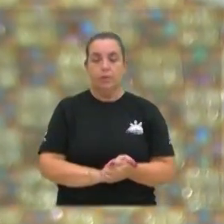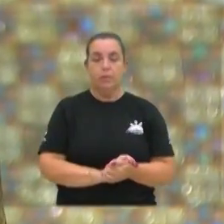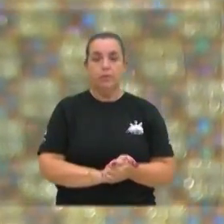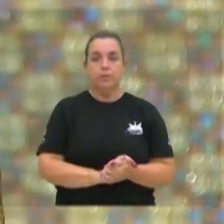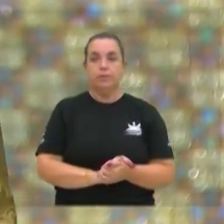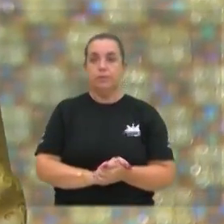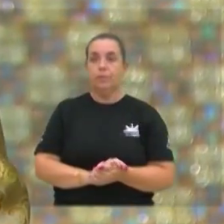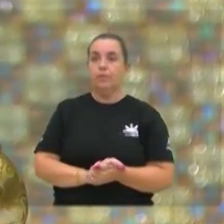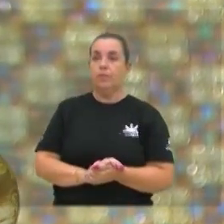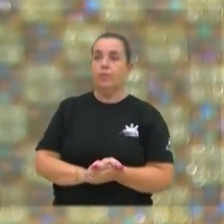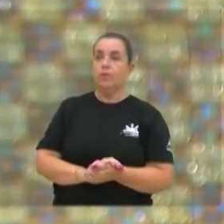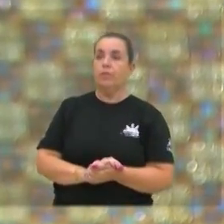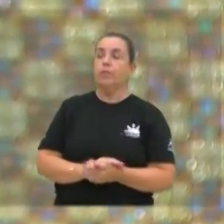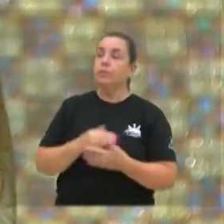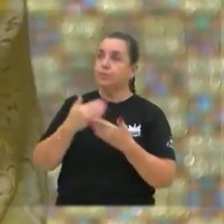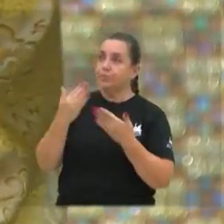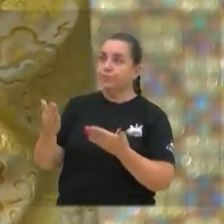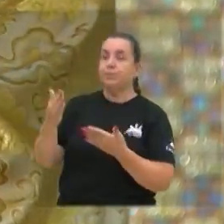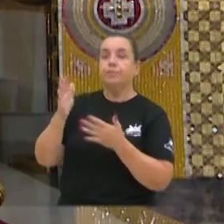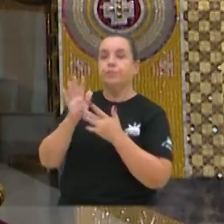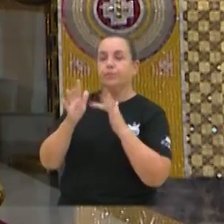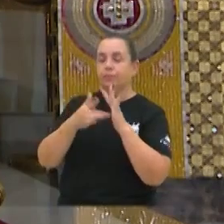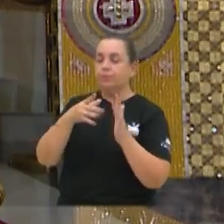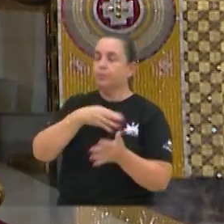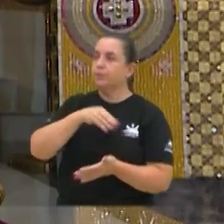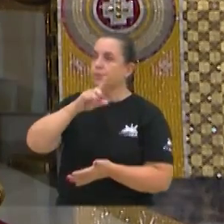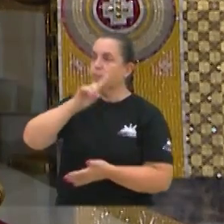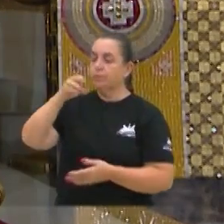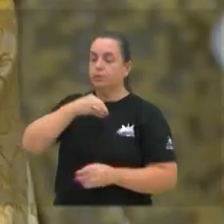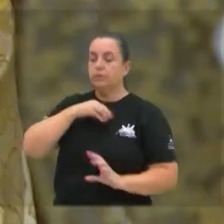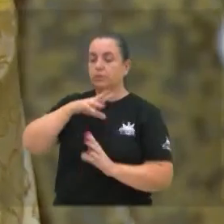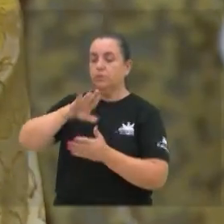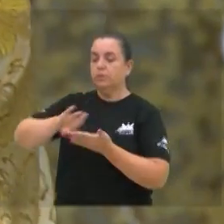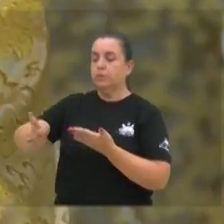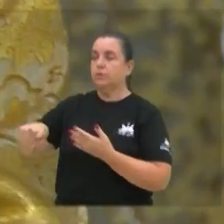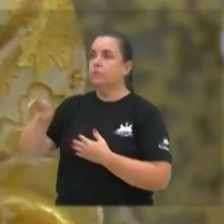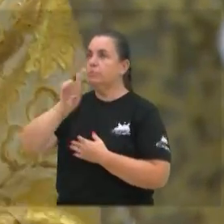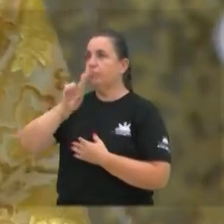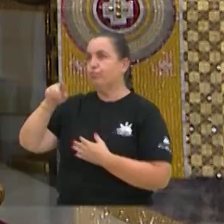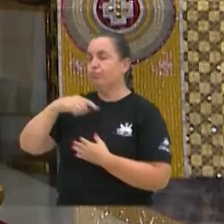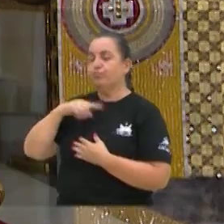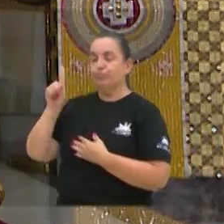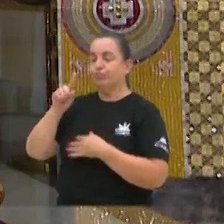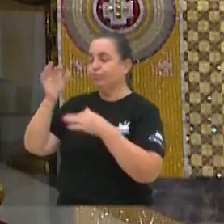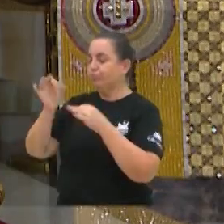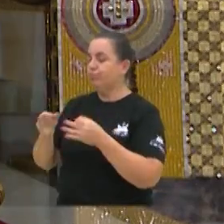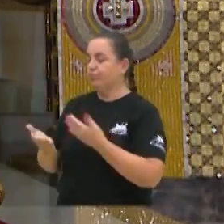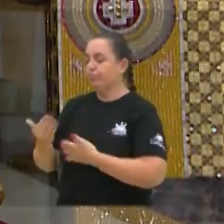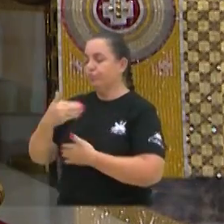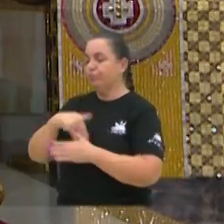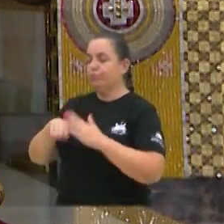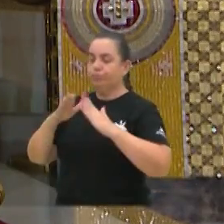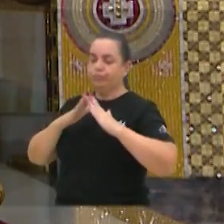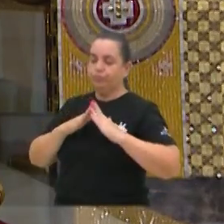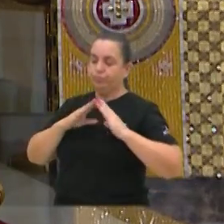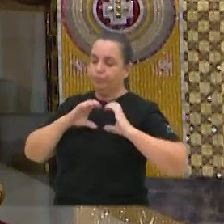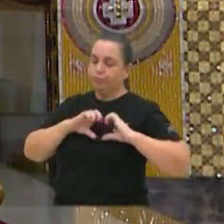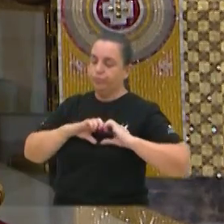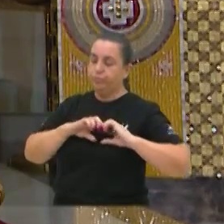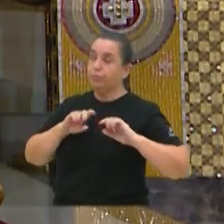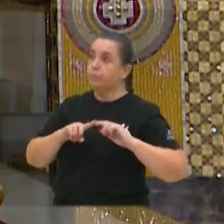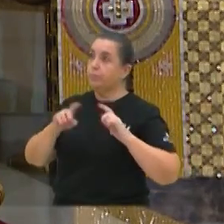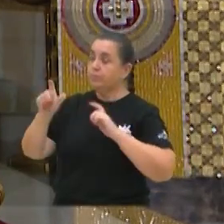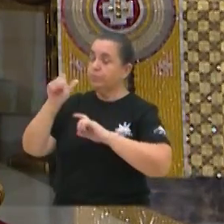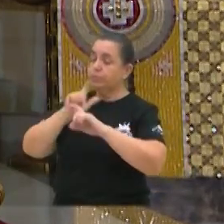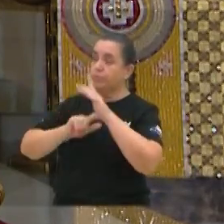Senhor. Eis o Cordeiro de Deus que tira o pecado do mundo. Senhor, eu não sou digno de que entreis